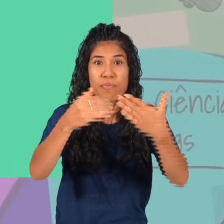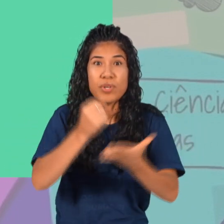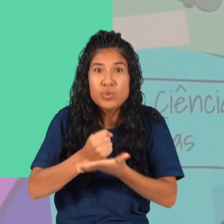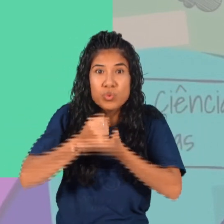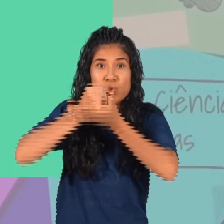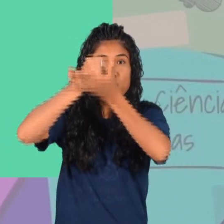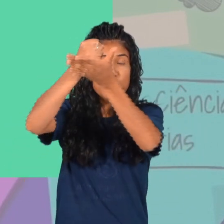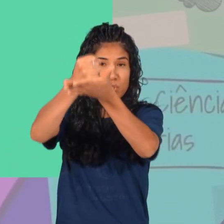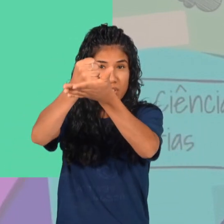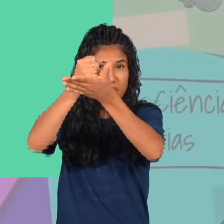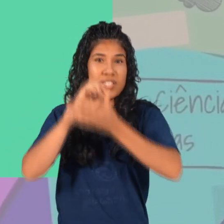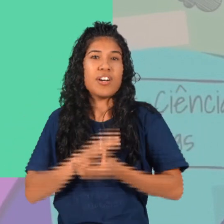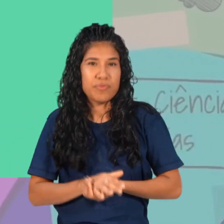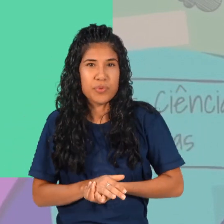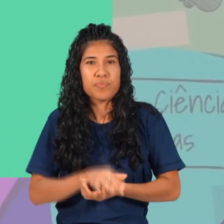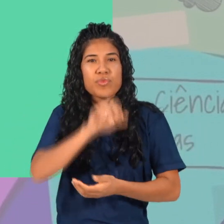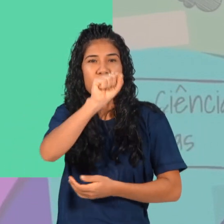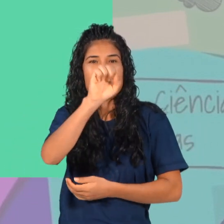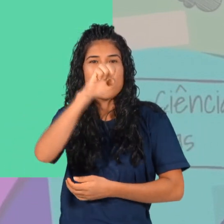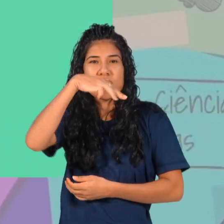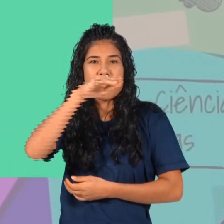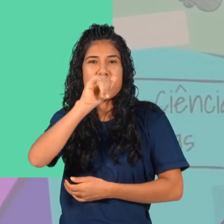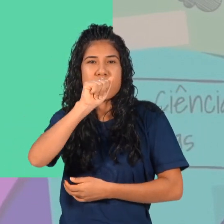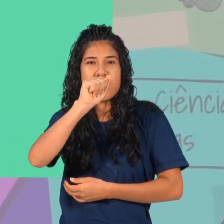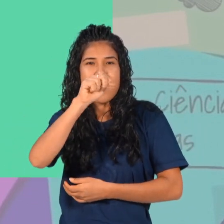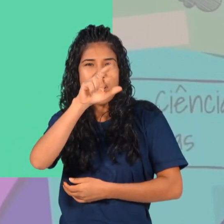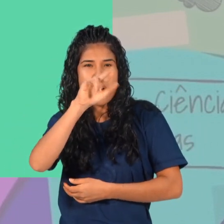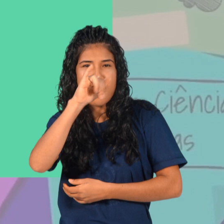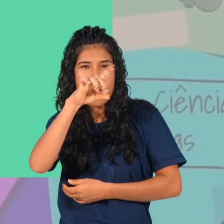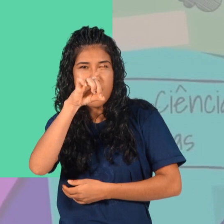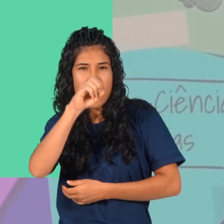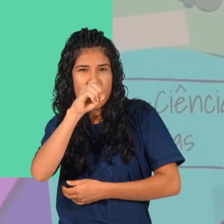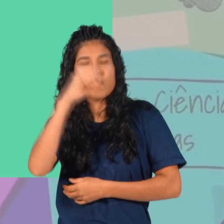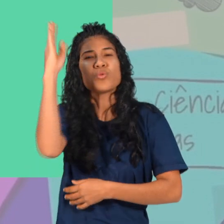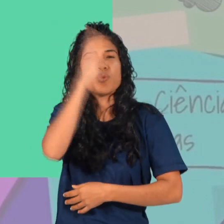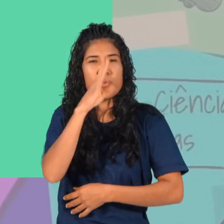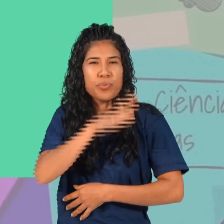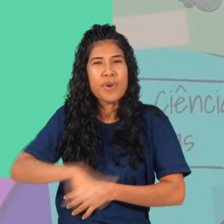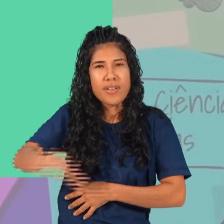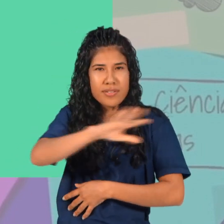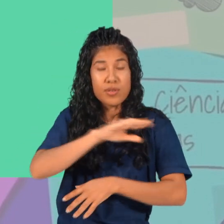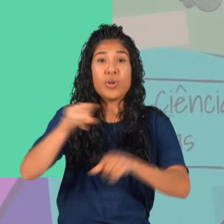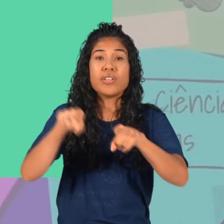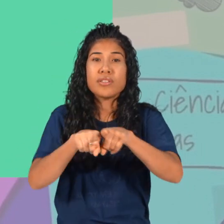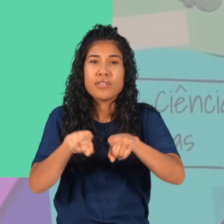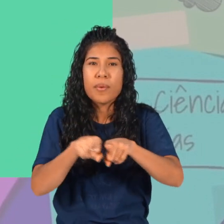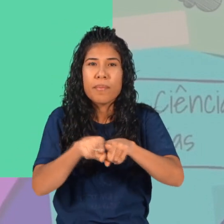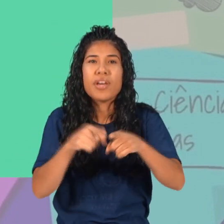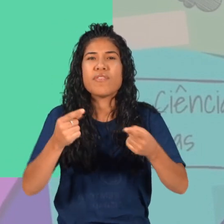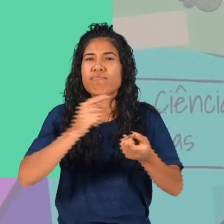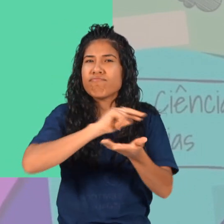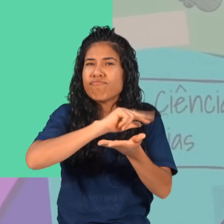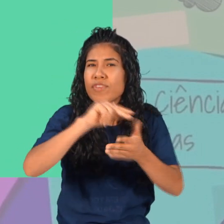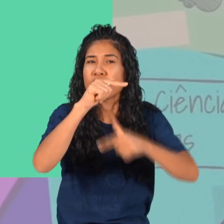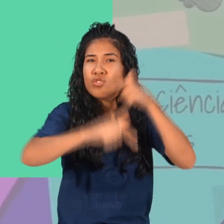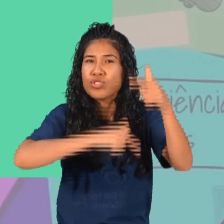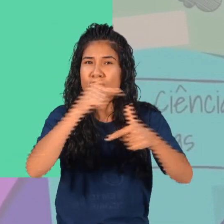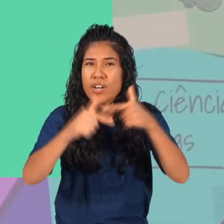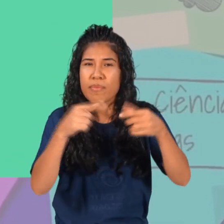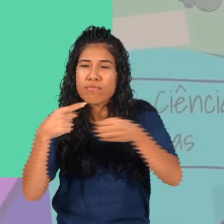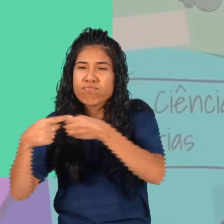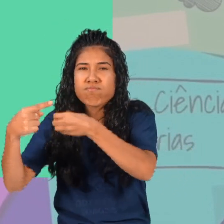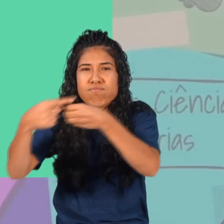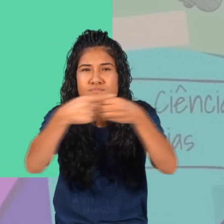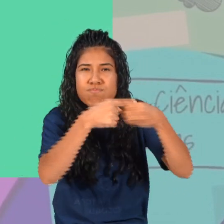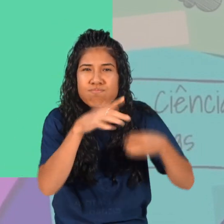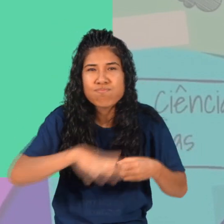experiências de atividades realizadas nas Vilas produt ris do projeto de integração do